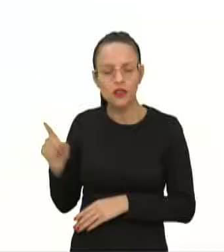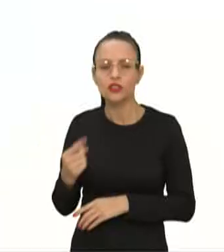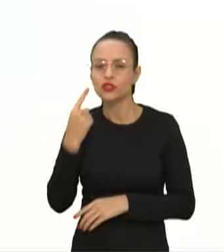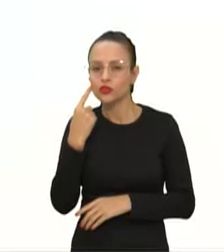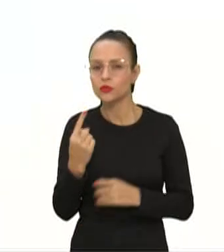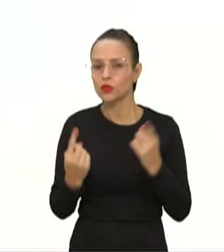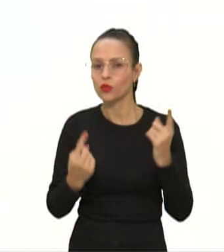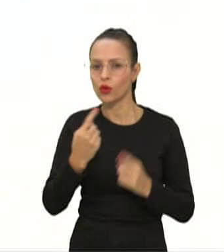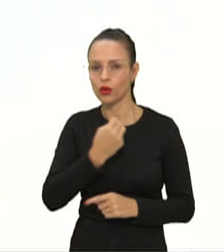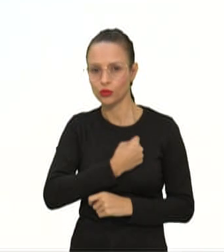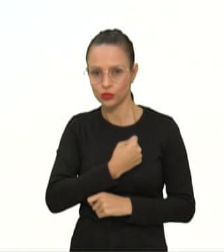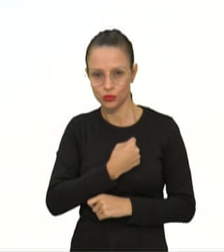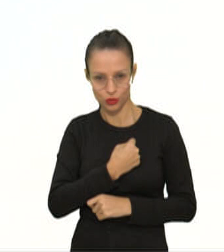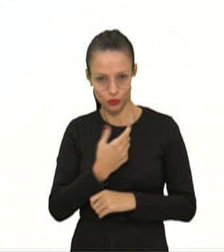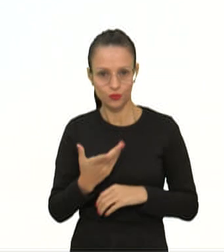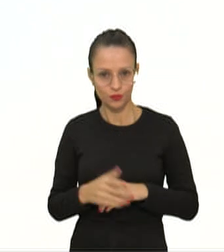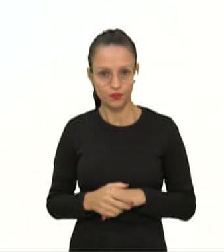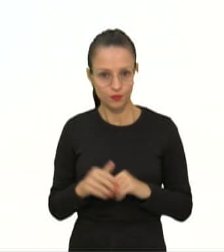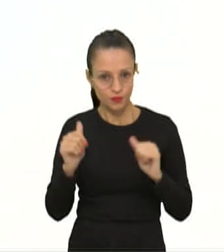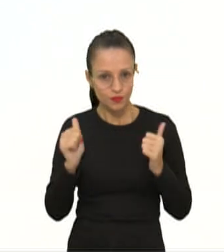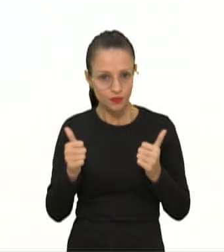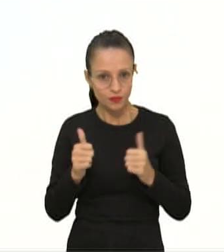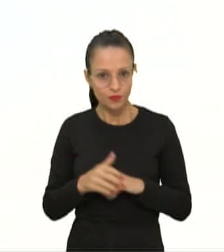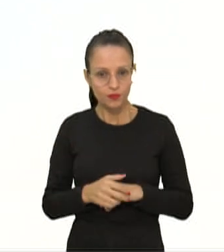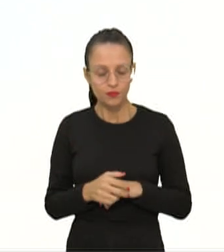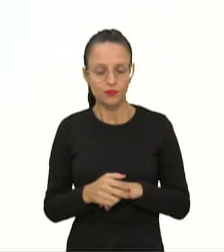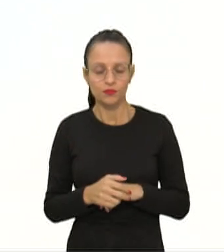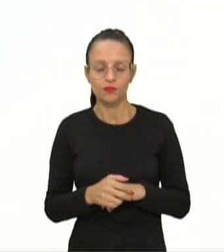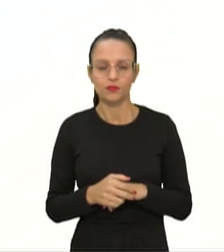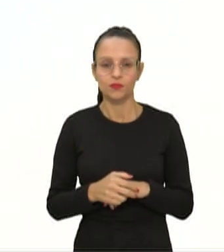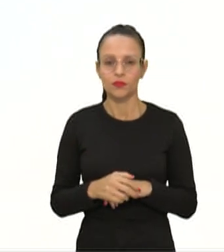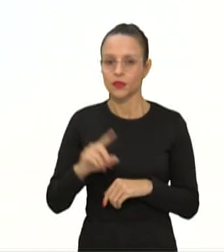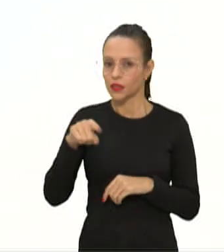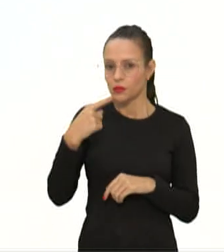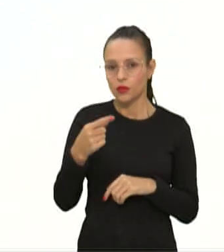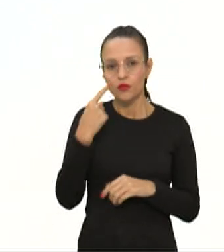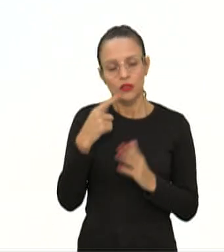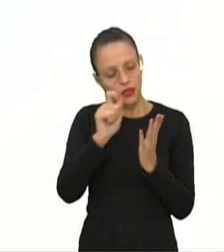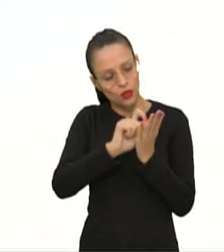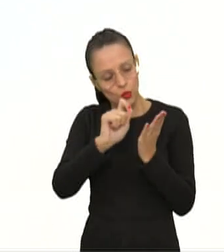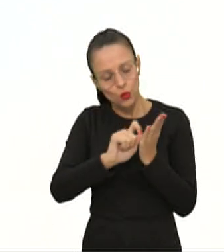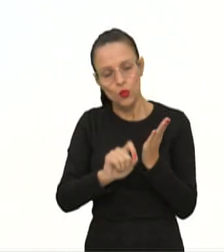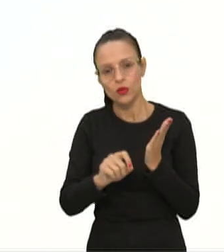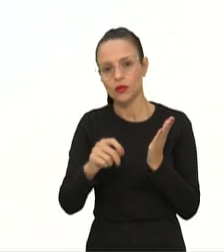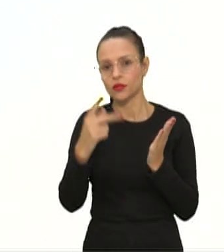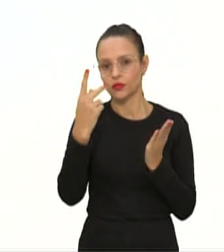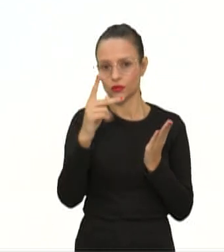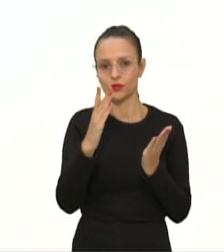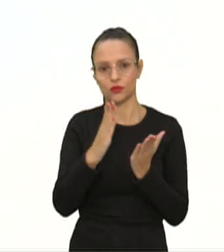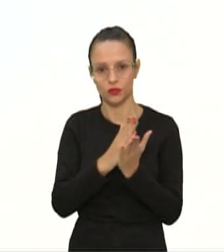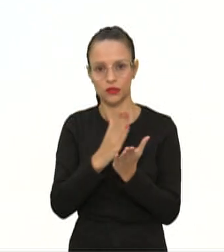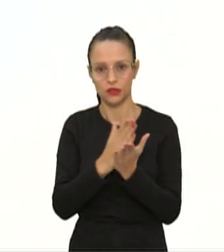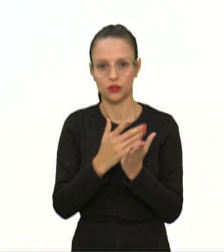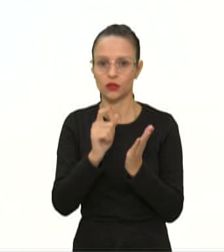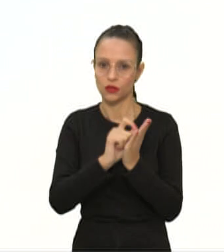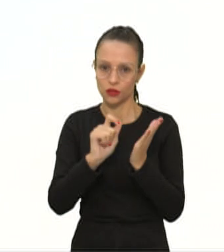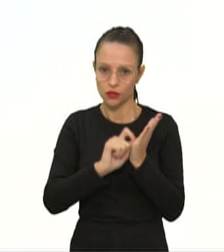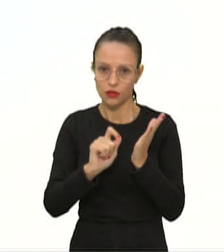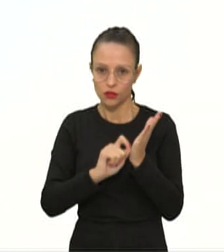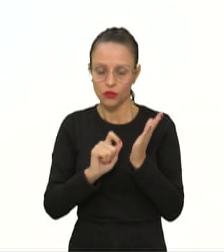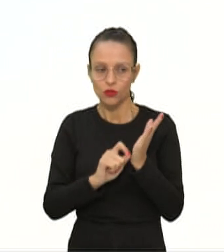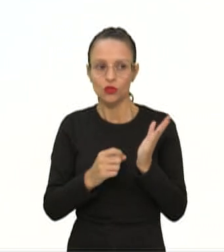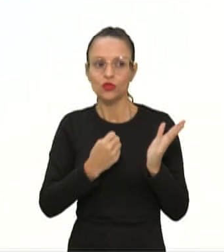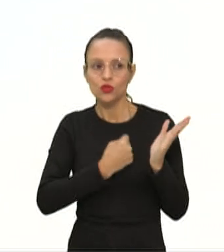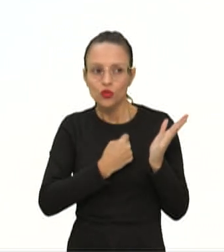qual foi o número que o professor Marcos pensou, tá bom? E daí, depois você anota aí, faz a anotação aí no seu caderno,